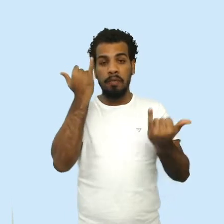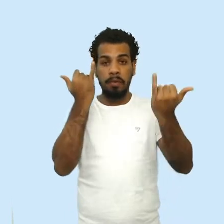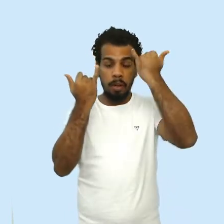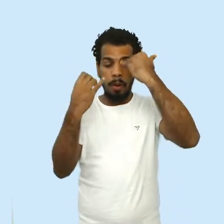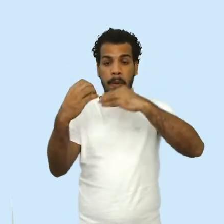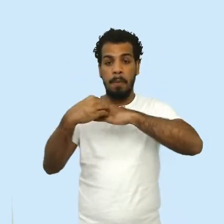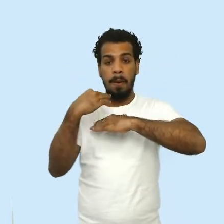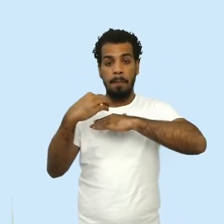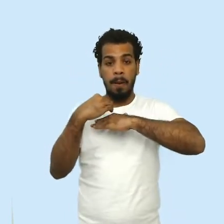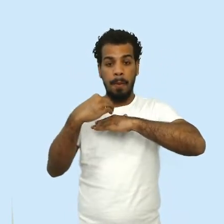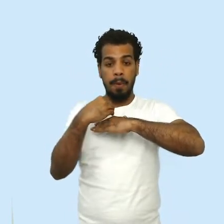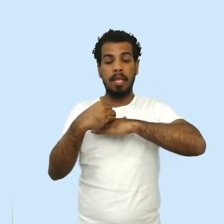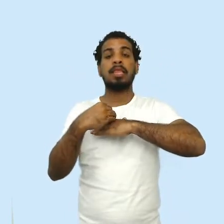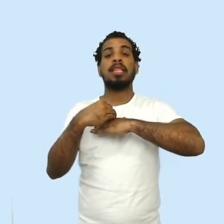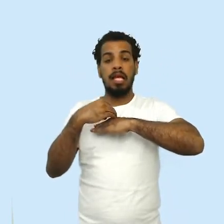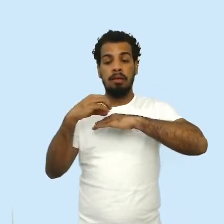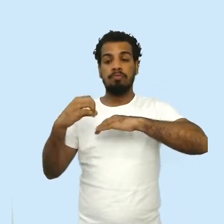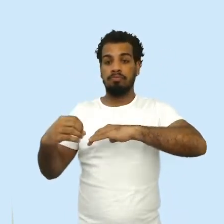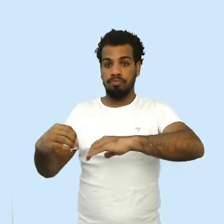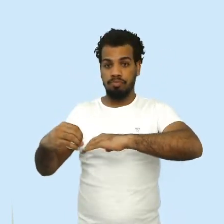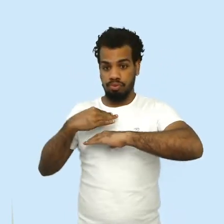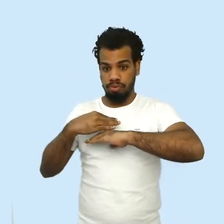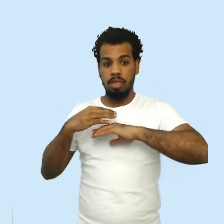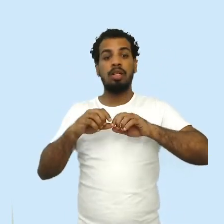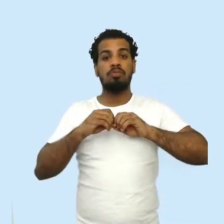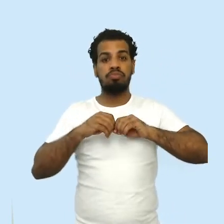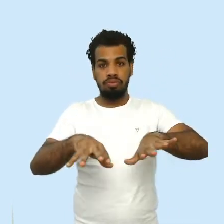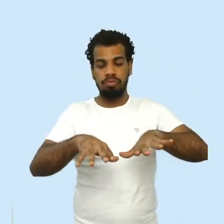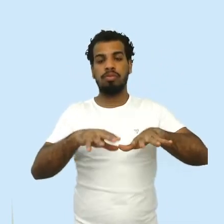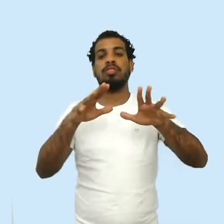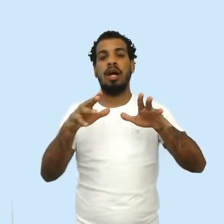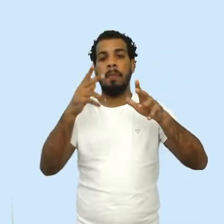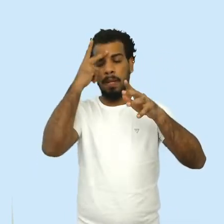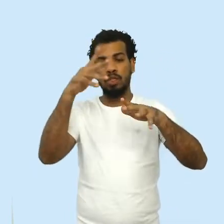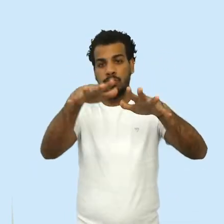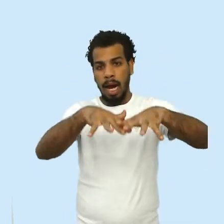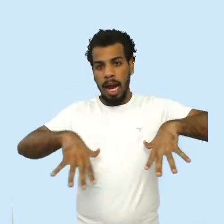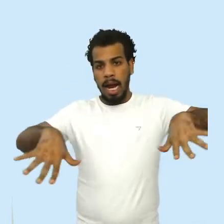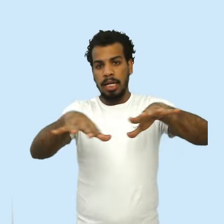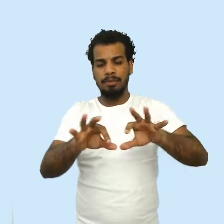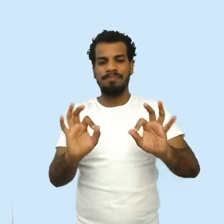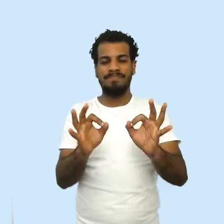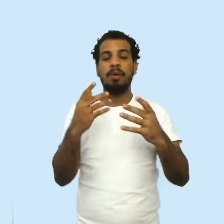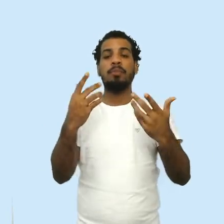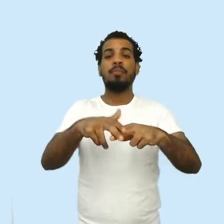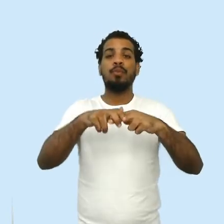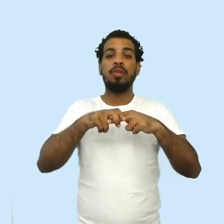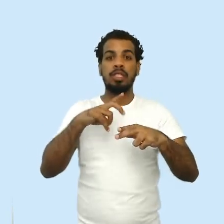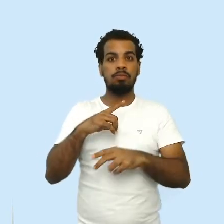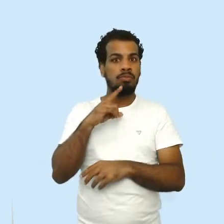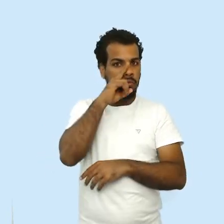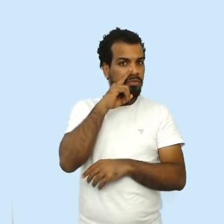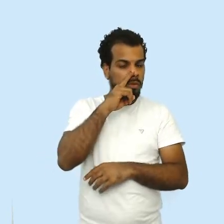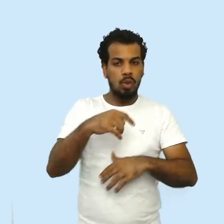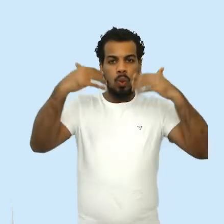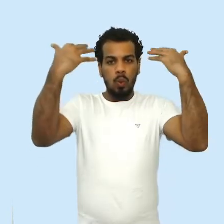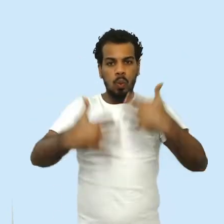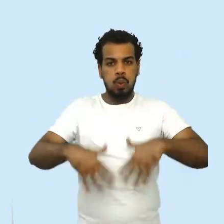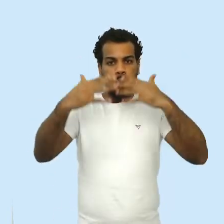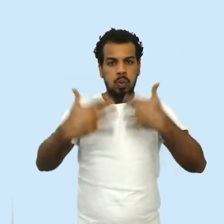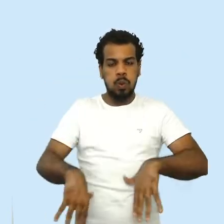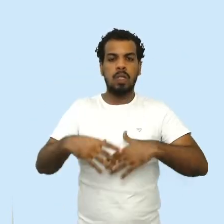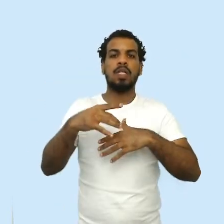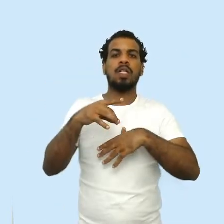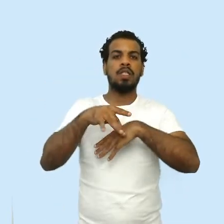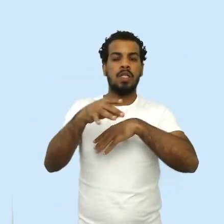passa a ser informação coletiva, ela passa a ser consumida pelas pessoas. É por isso que existe um risco dessa informação,